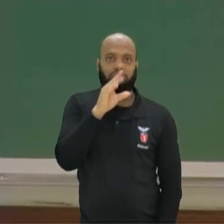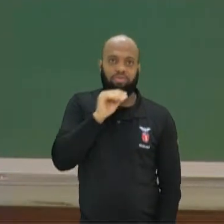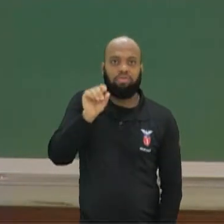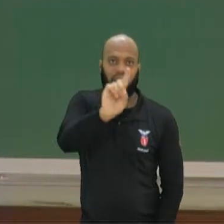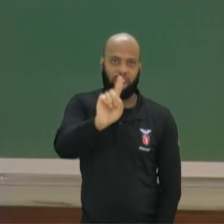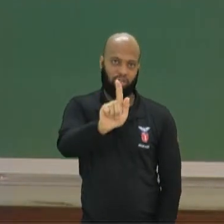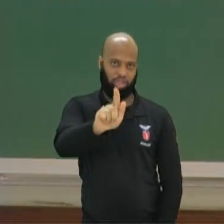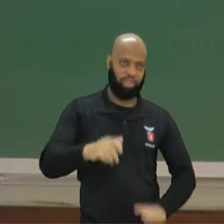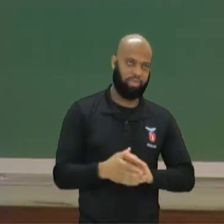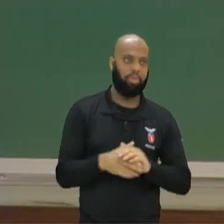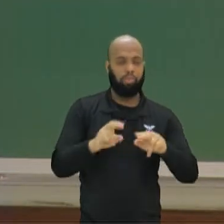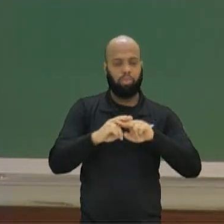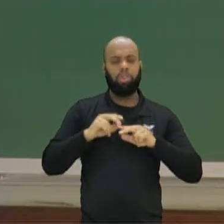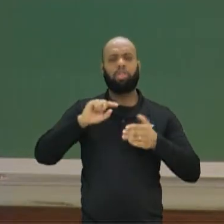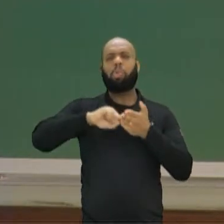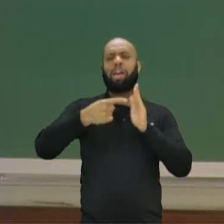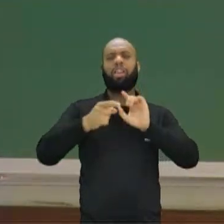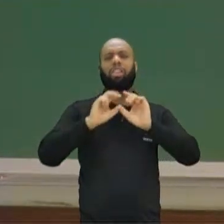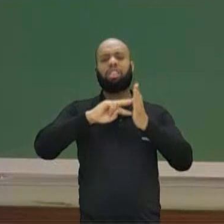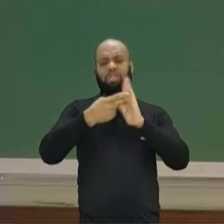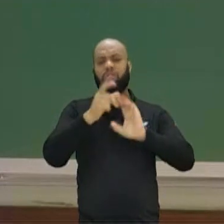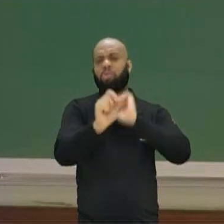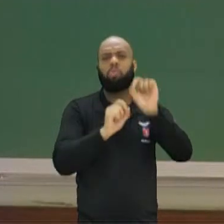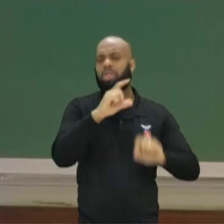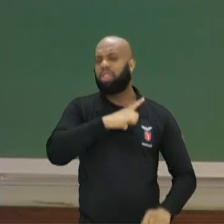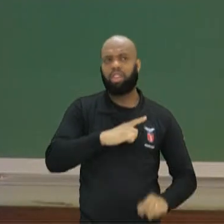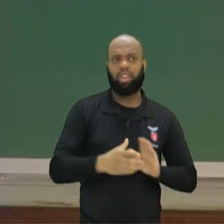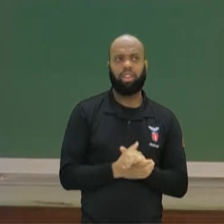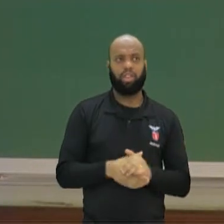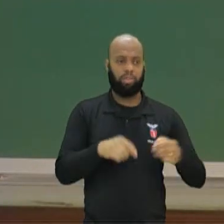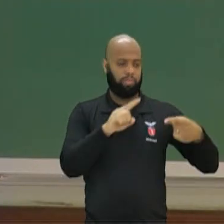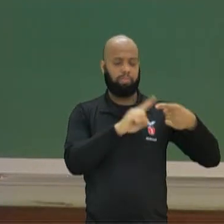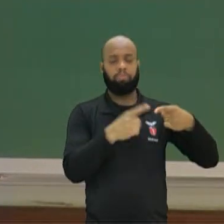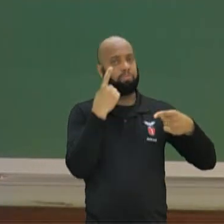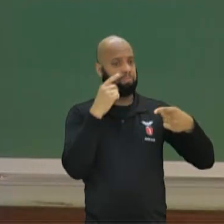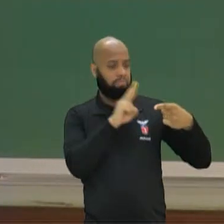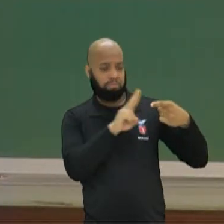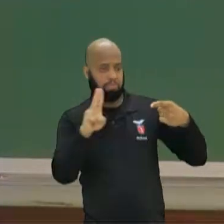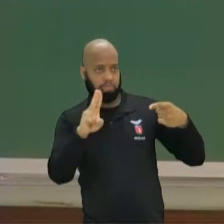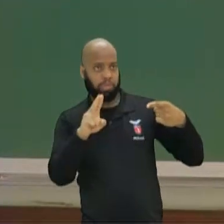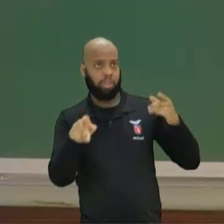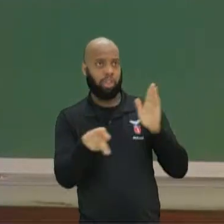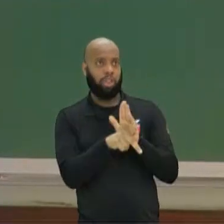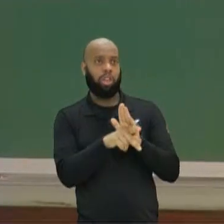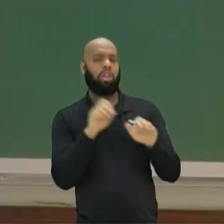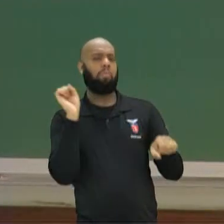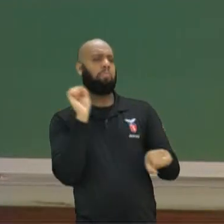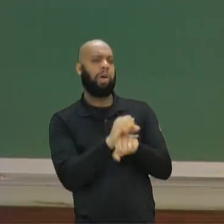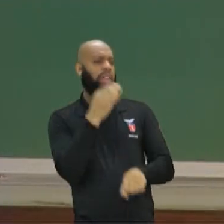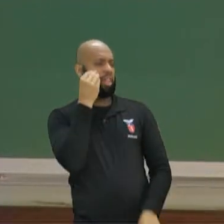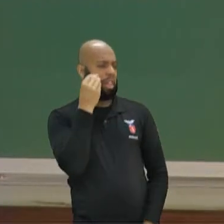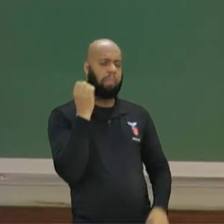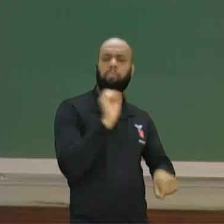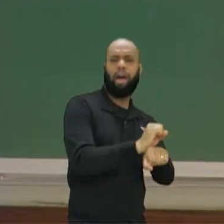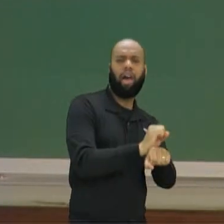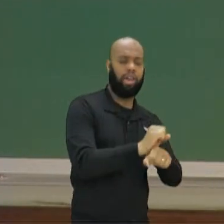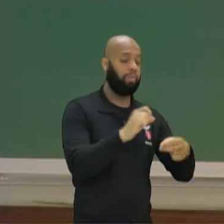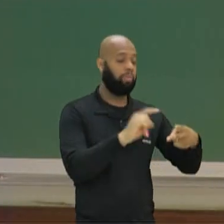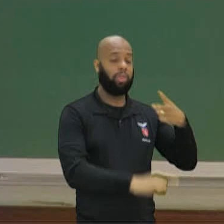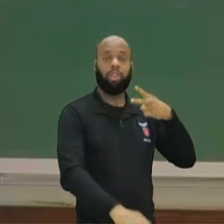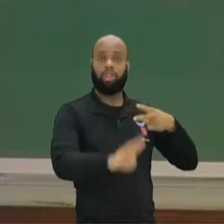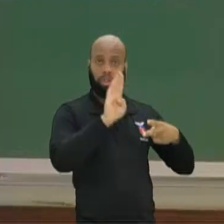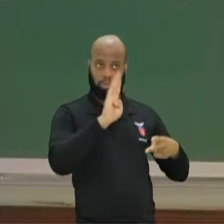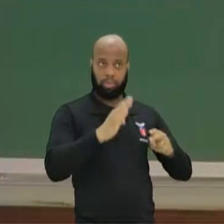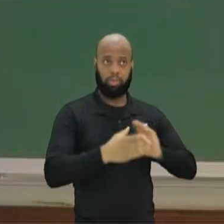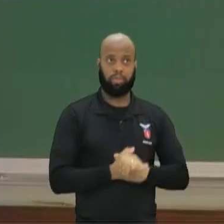que significa essa expressão? Eu tenho a alternativa A, to stop trying, parar de tentar, e a letra B,